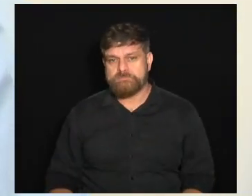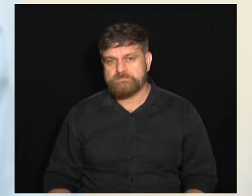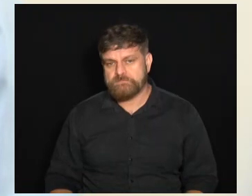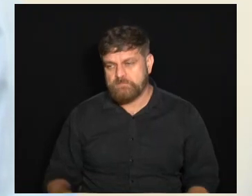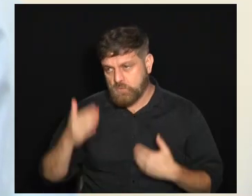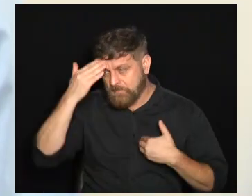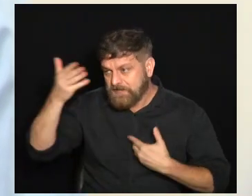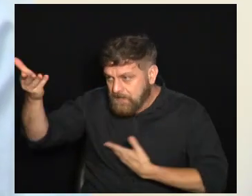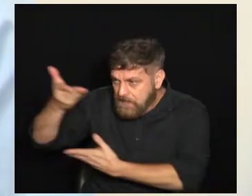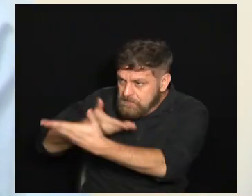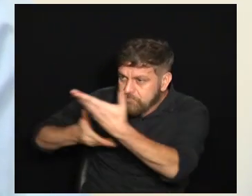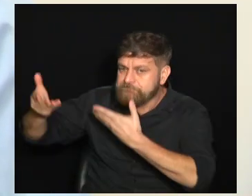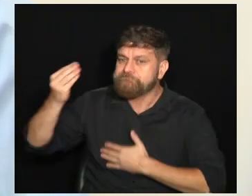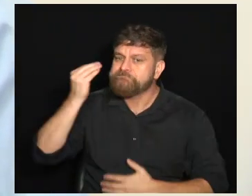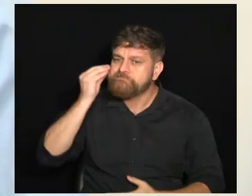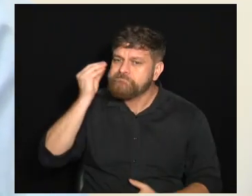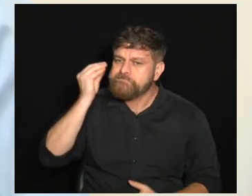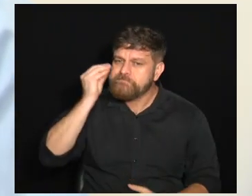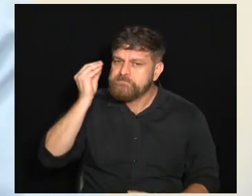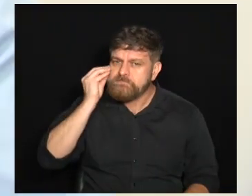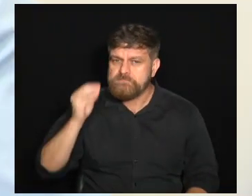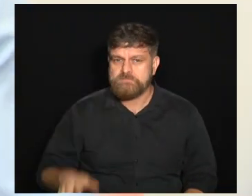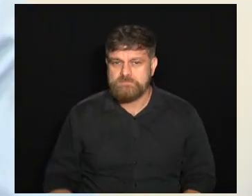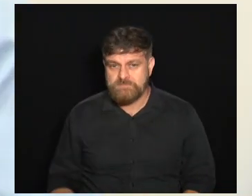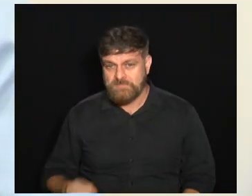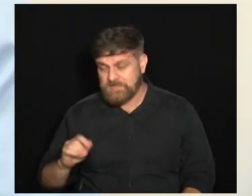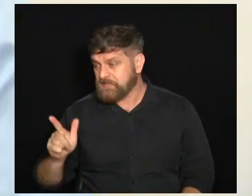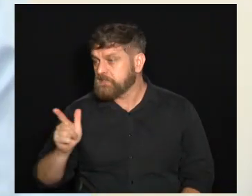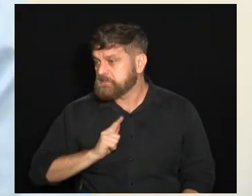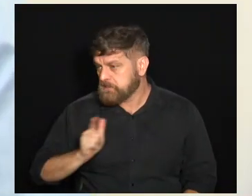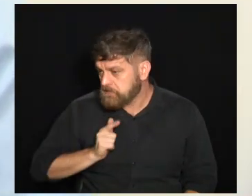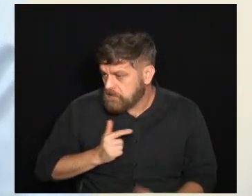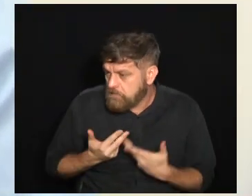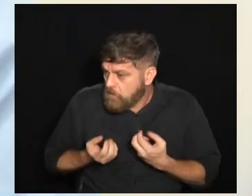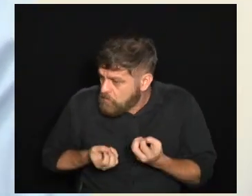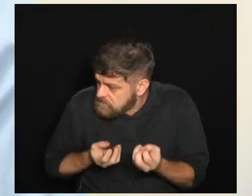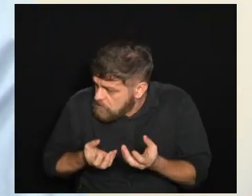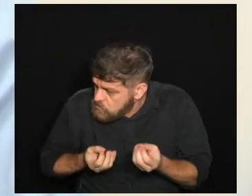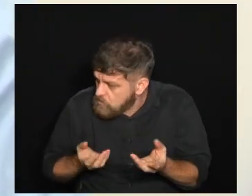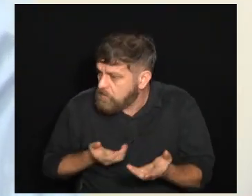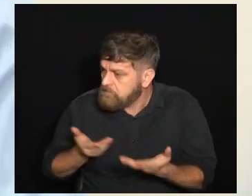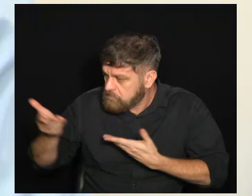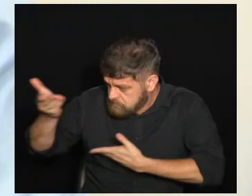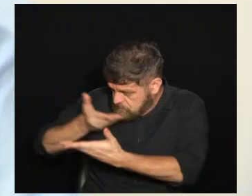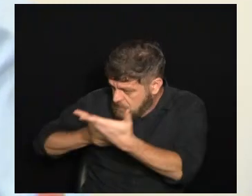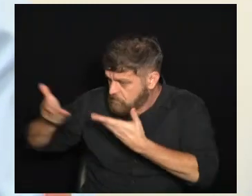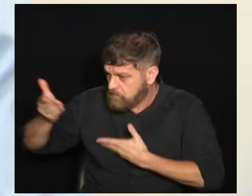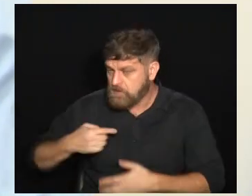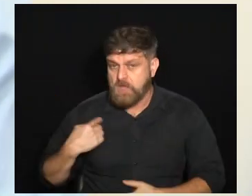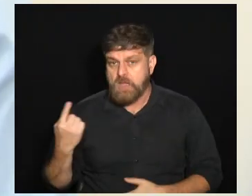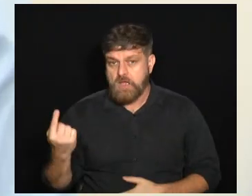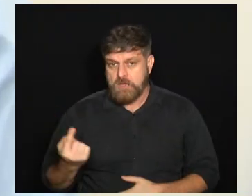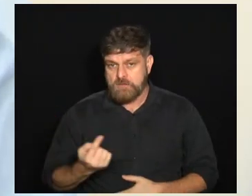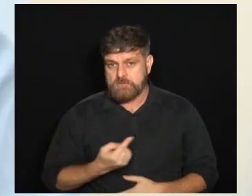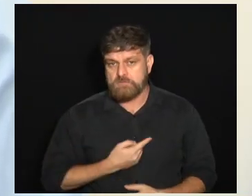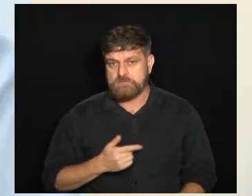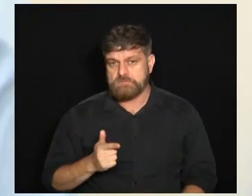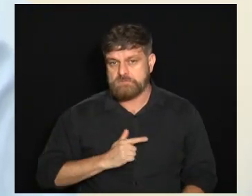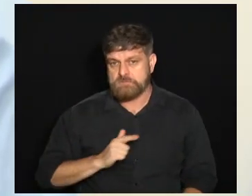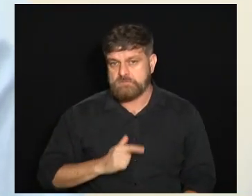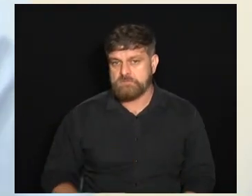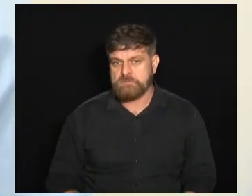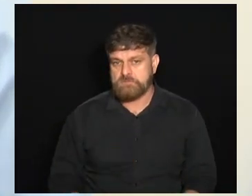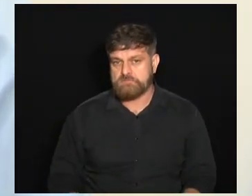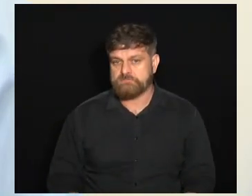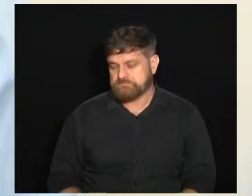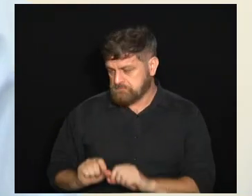sua experiência, e se tiver alguma novidade e quiser contar aqui pra gente, estamos com o nosso